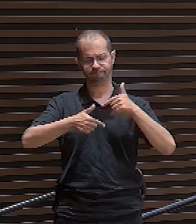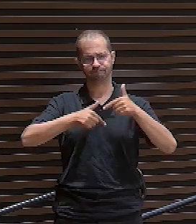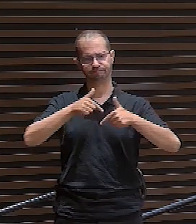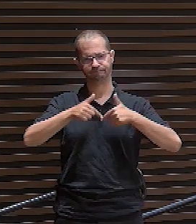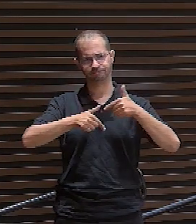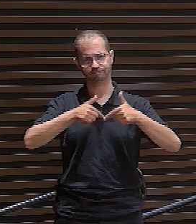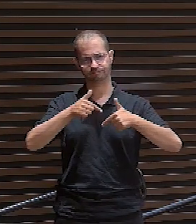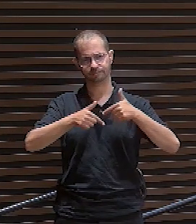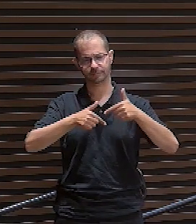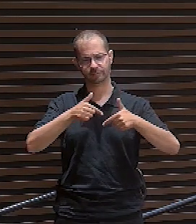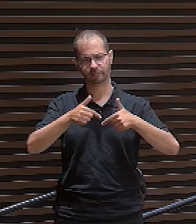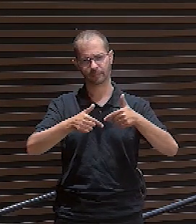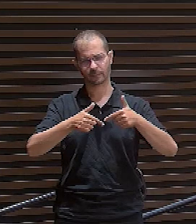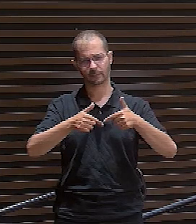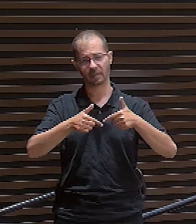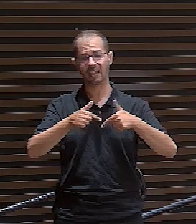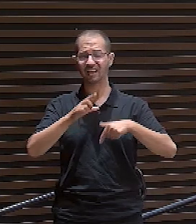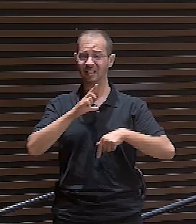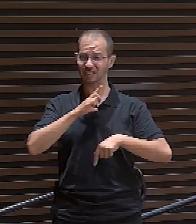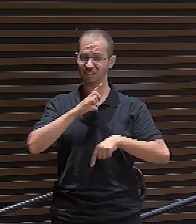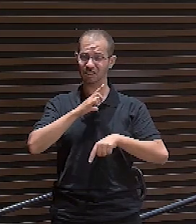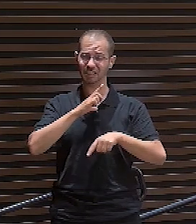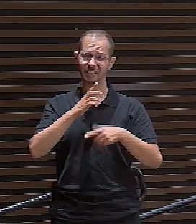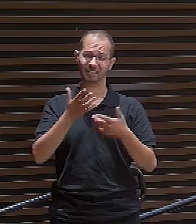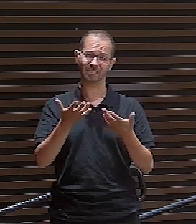Era um culto